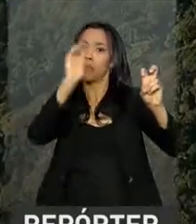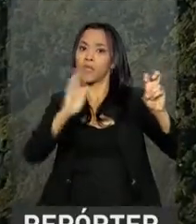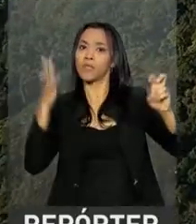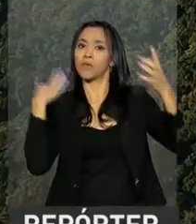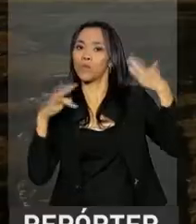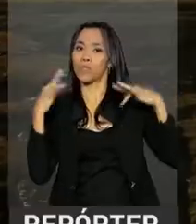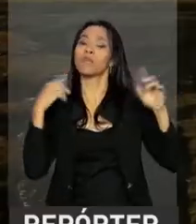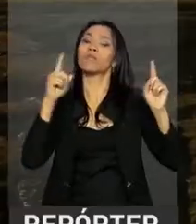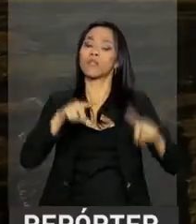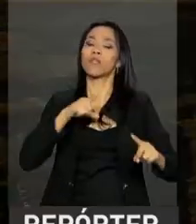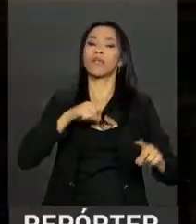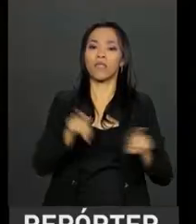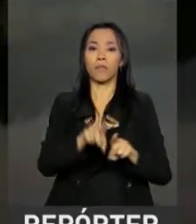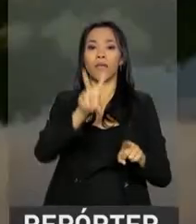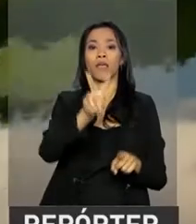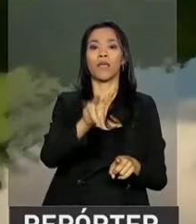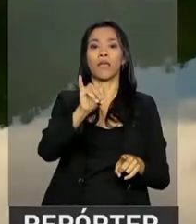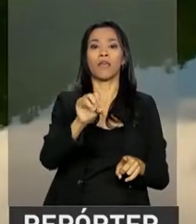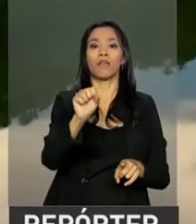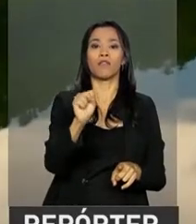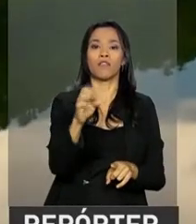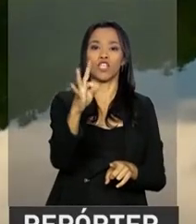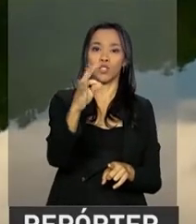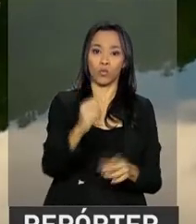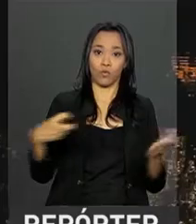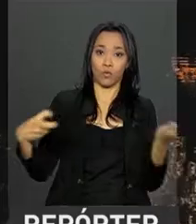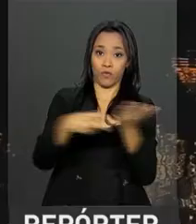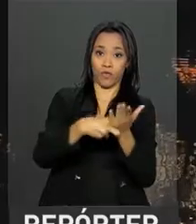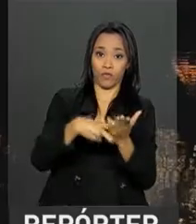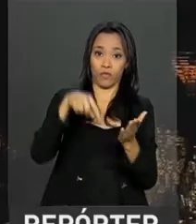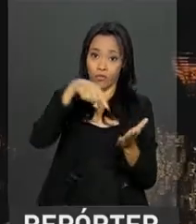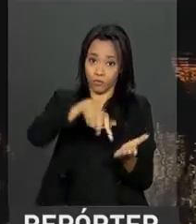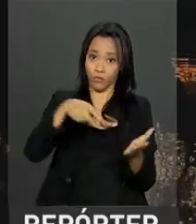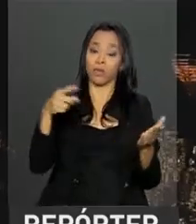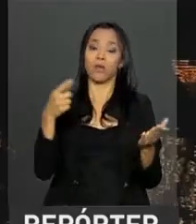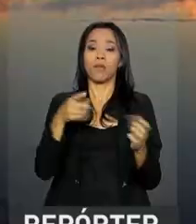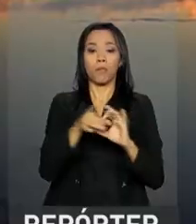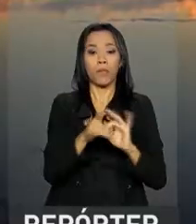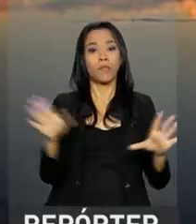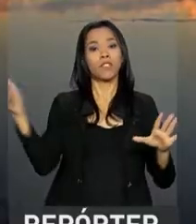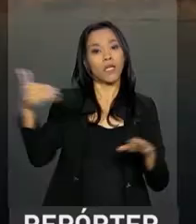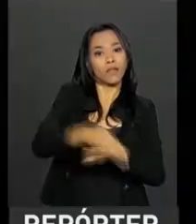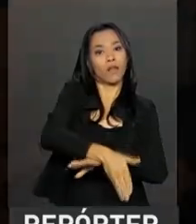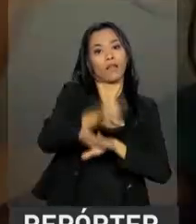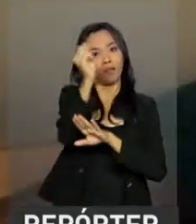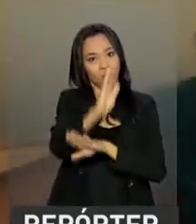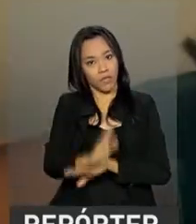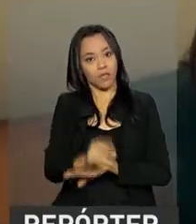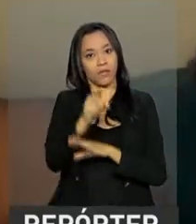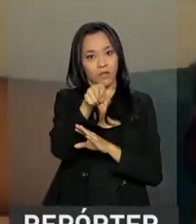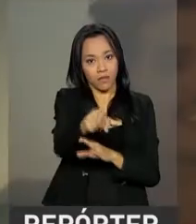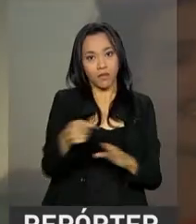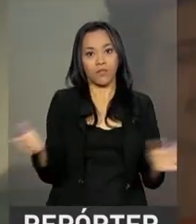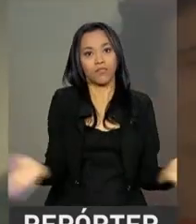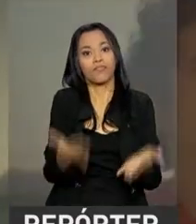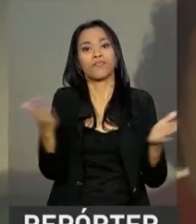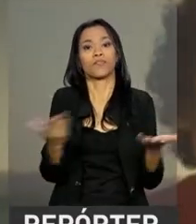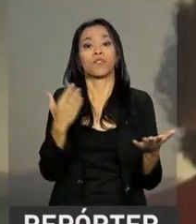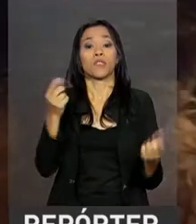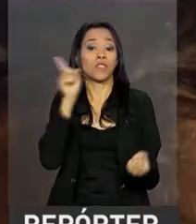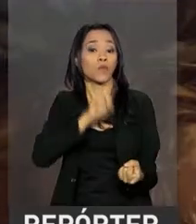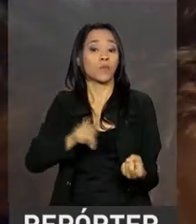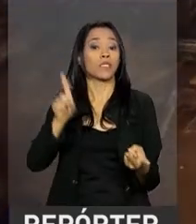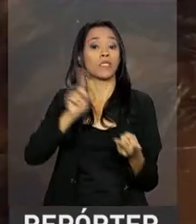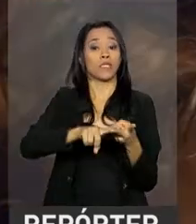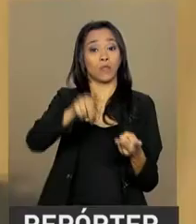para países considerados pelo governo como estratégicos para ampliar a vinda de estrangeiros ao brasil estados unidos